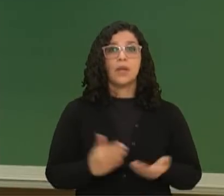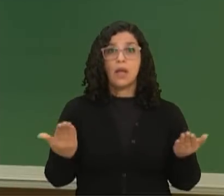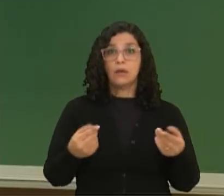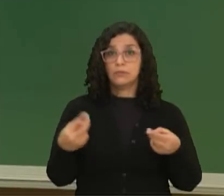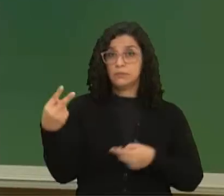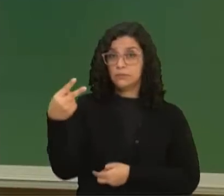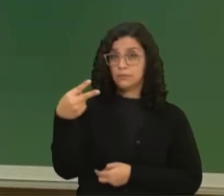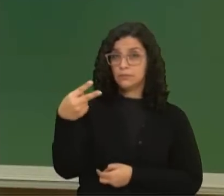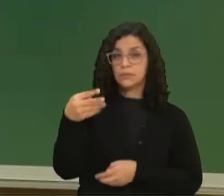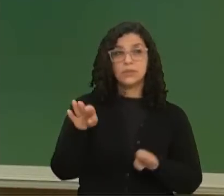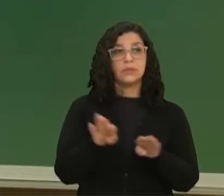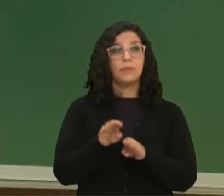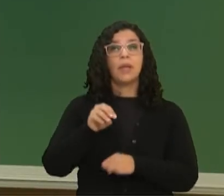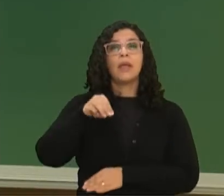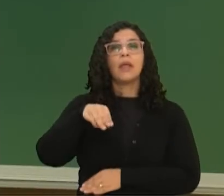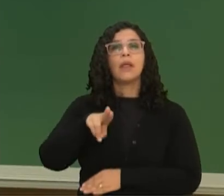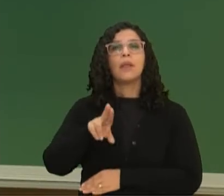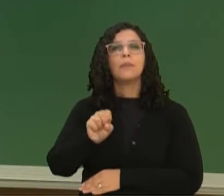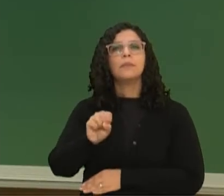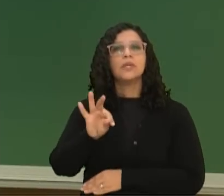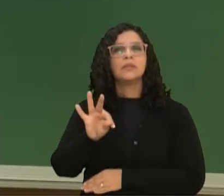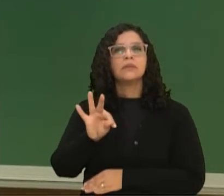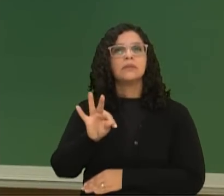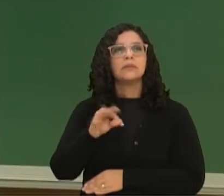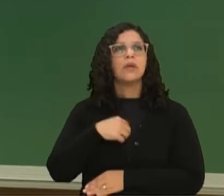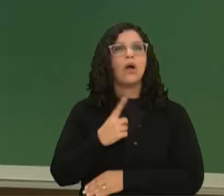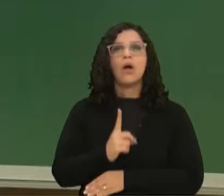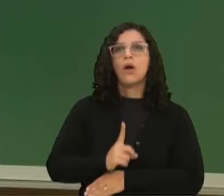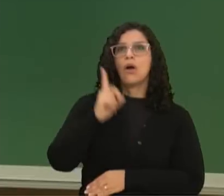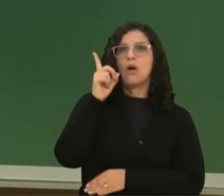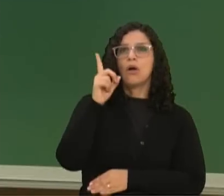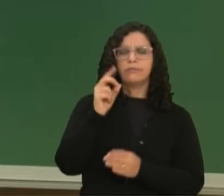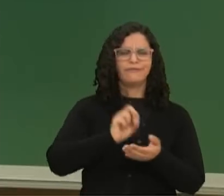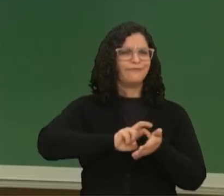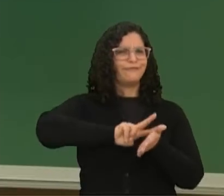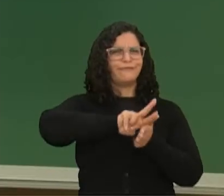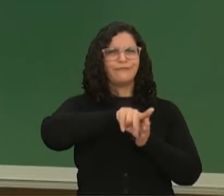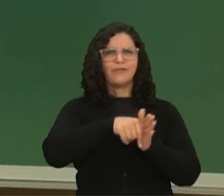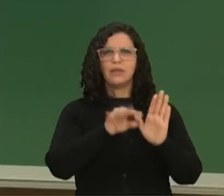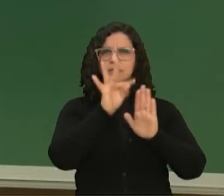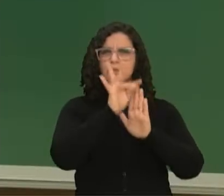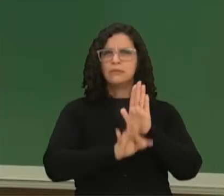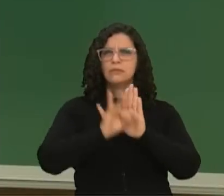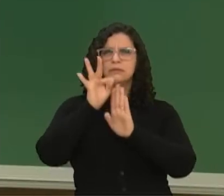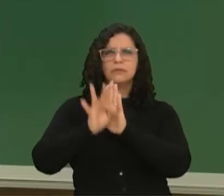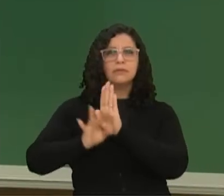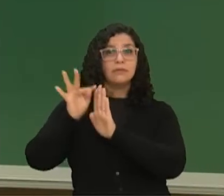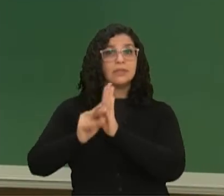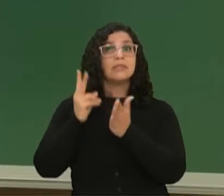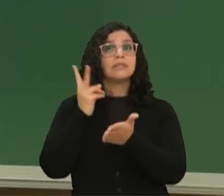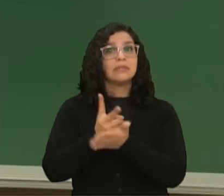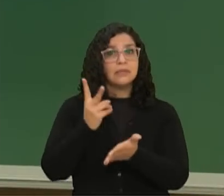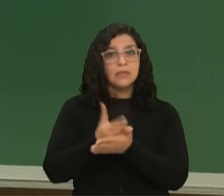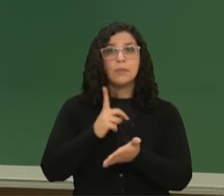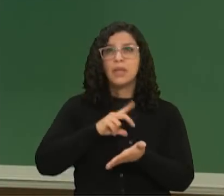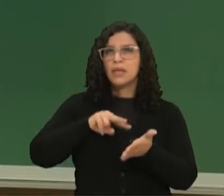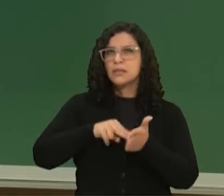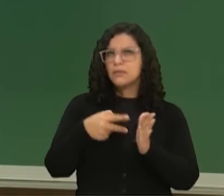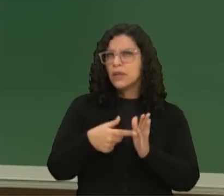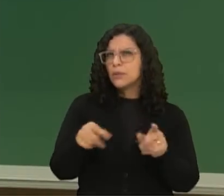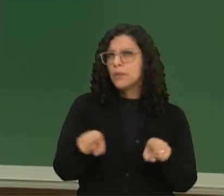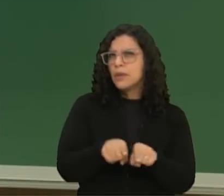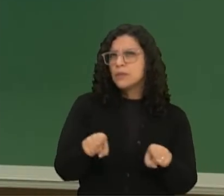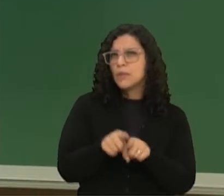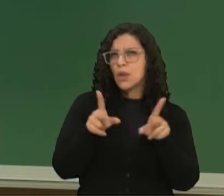Number 2. O must aparece várias vezes nesse texto. Em todas as falas, ele tem o mesmo